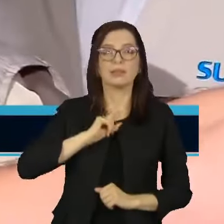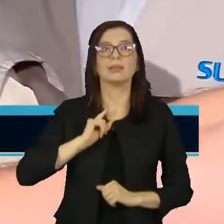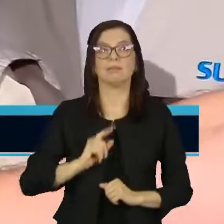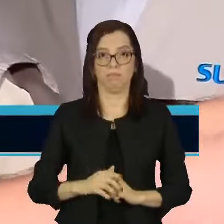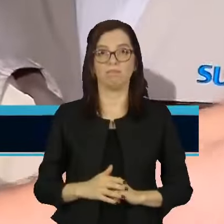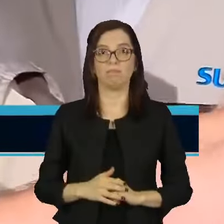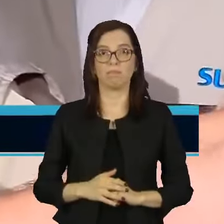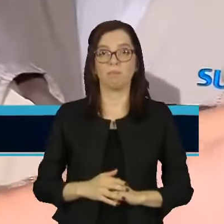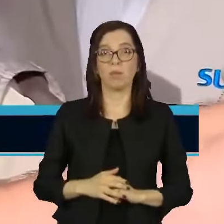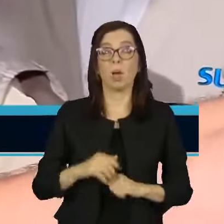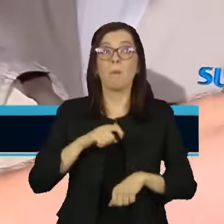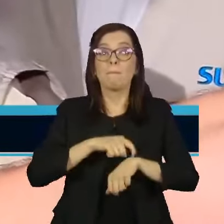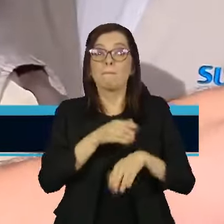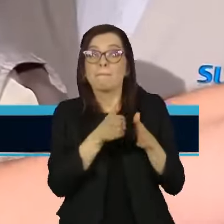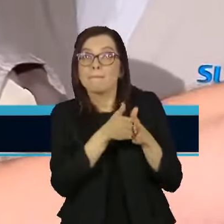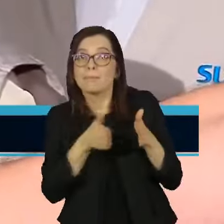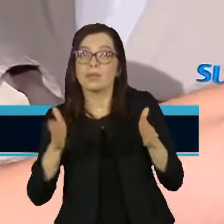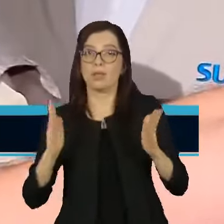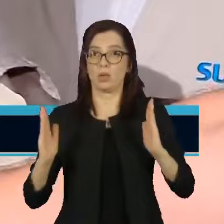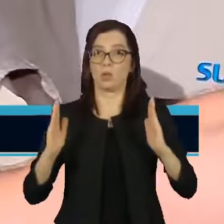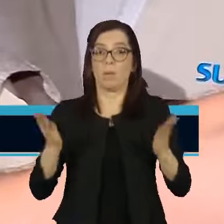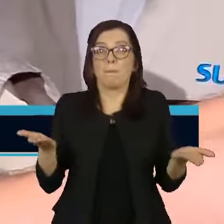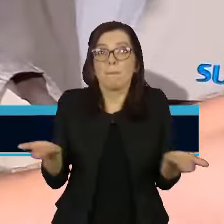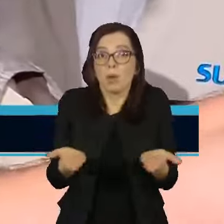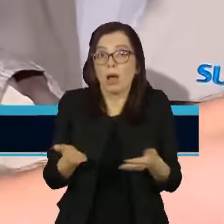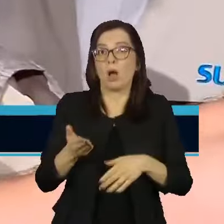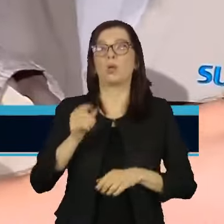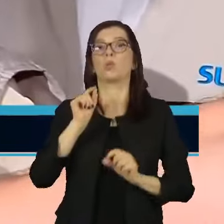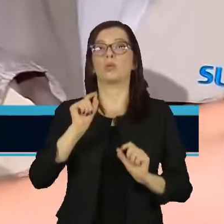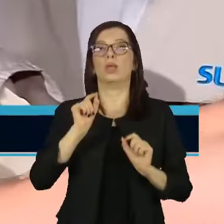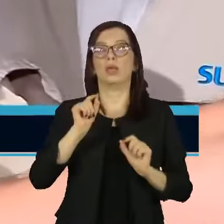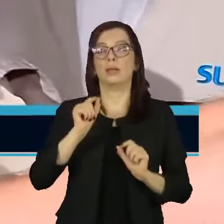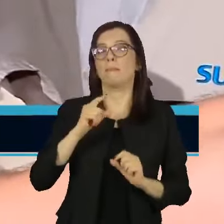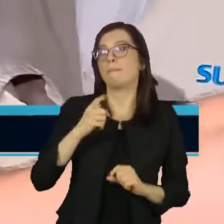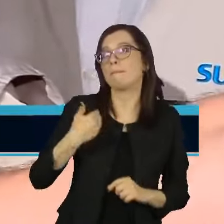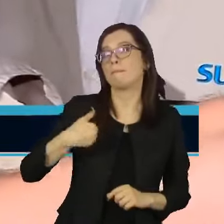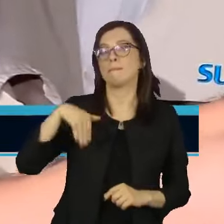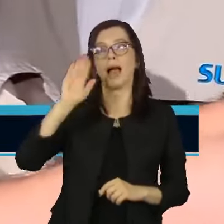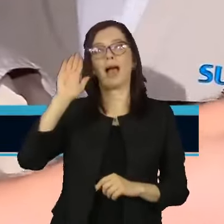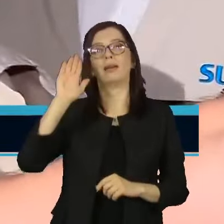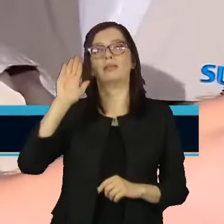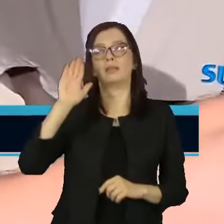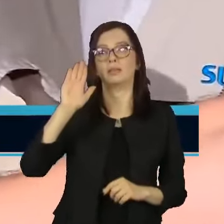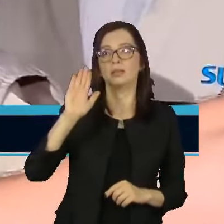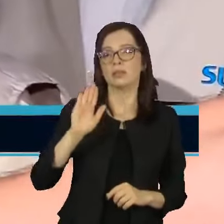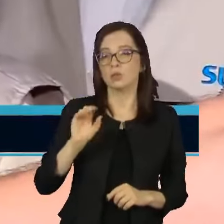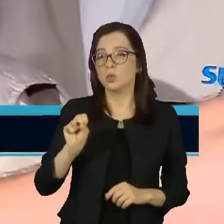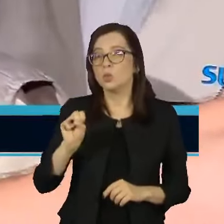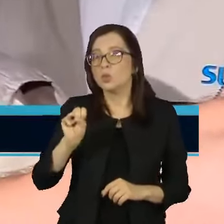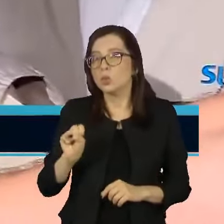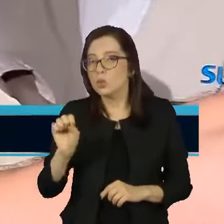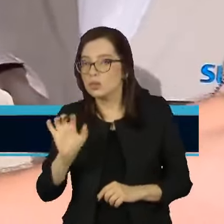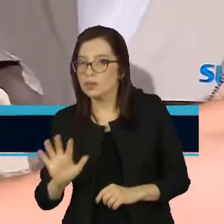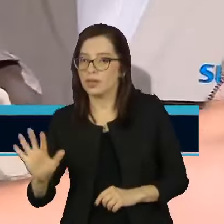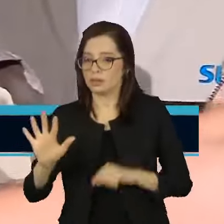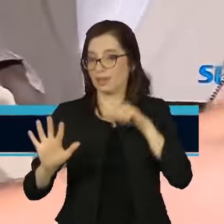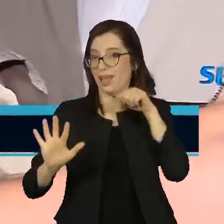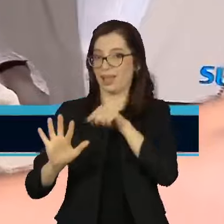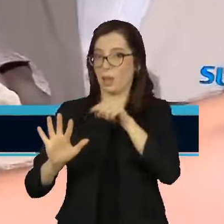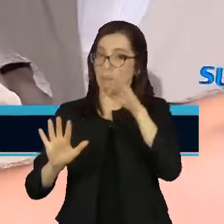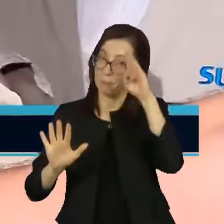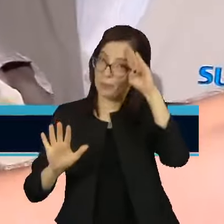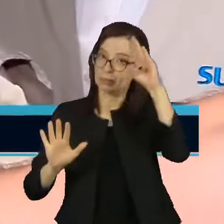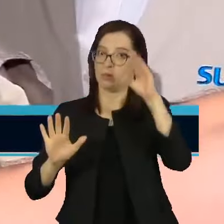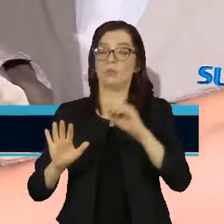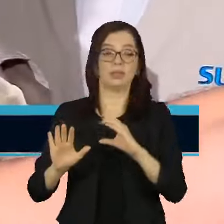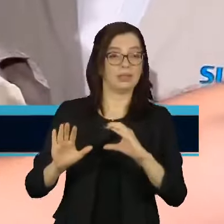nós temos uma concentração nas regiões Sudeste, Centro-Oeste e Sul, no caso do Sul, mais o estado